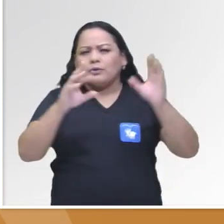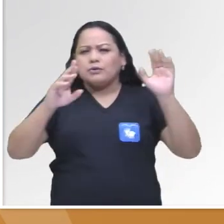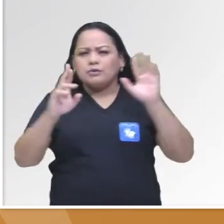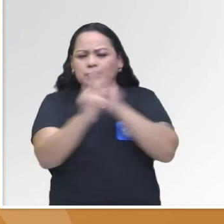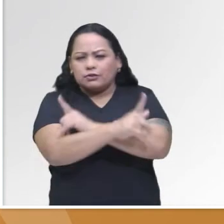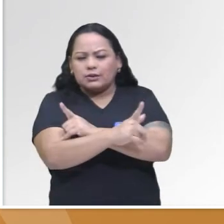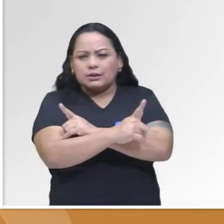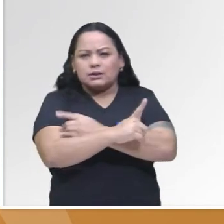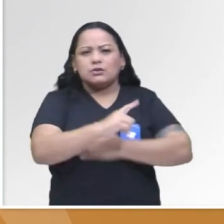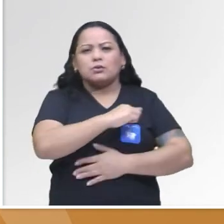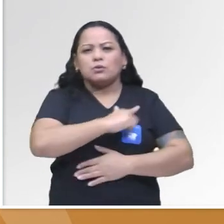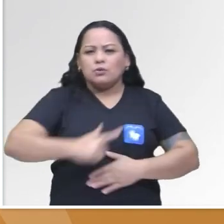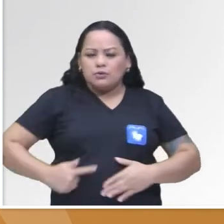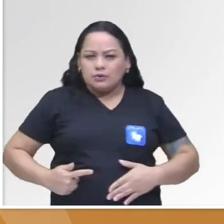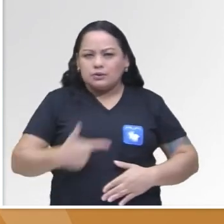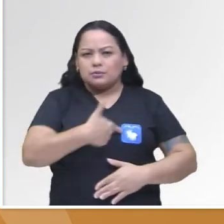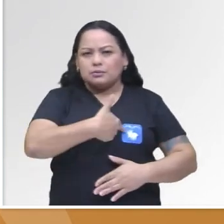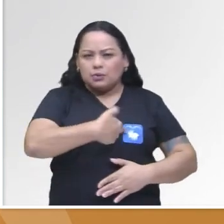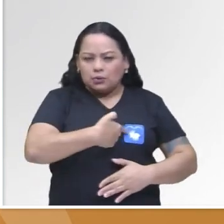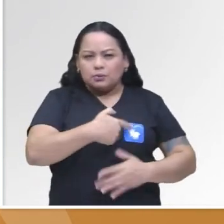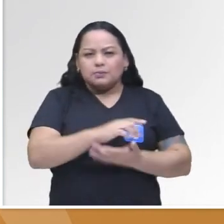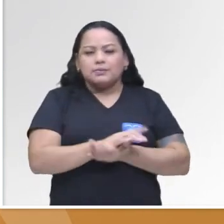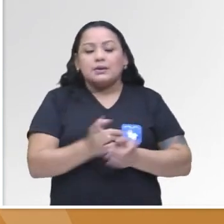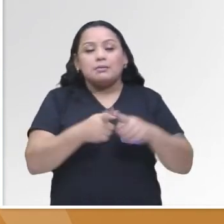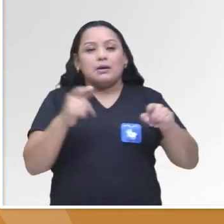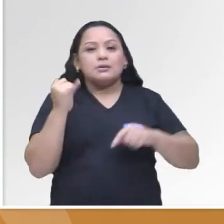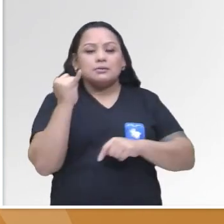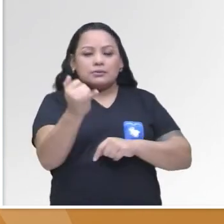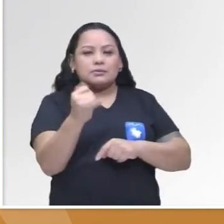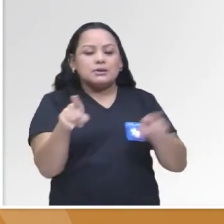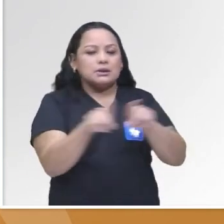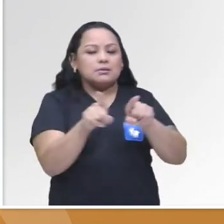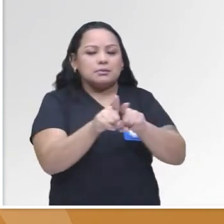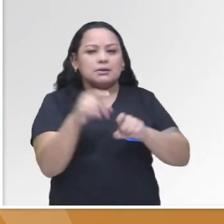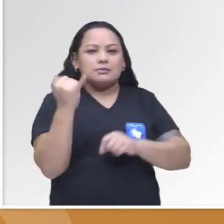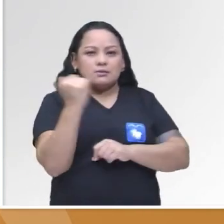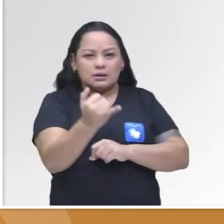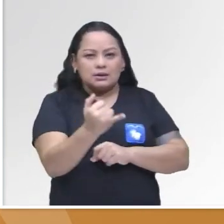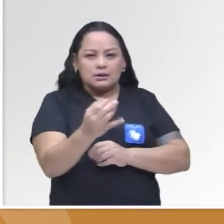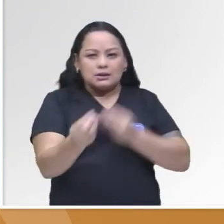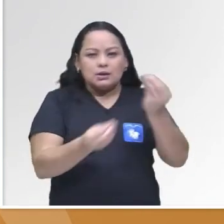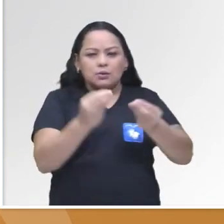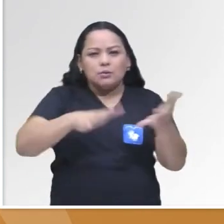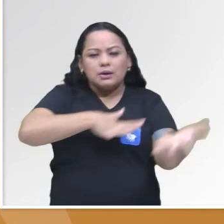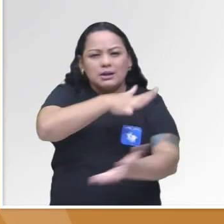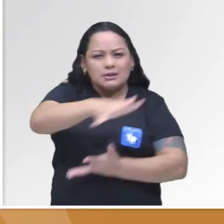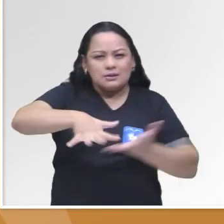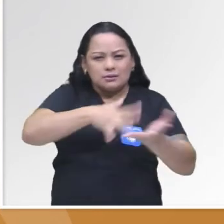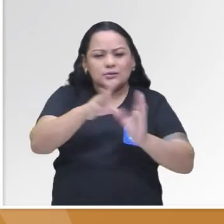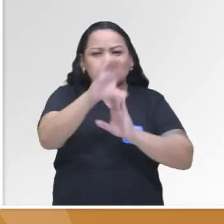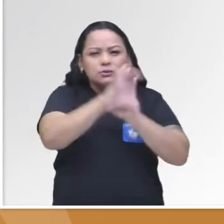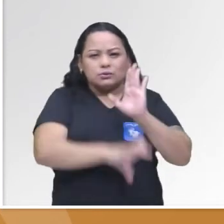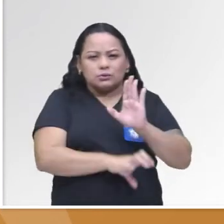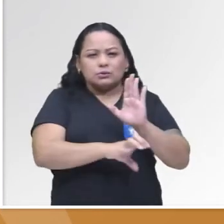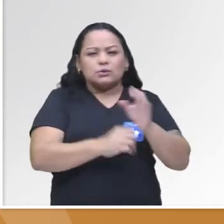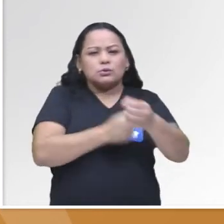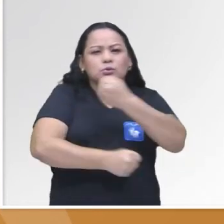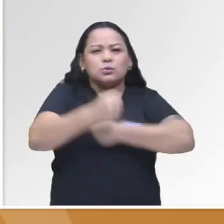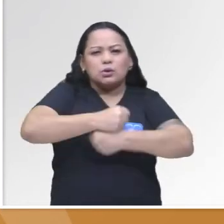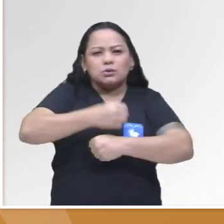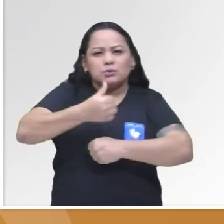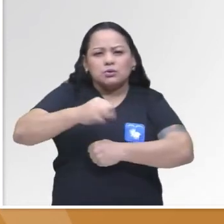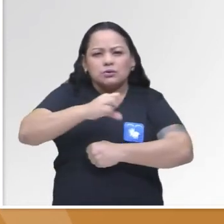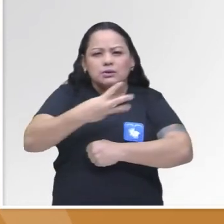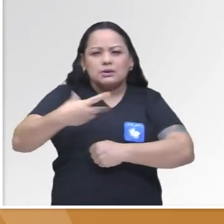do Getúlio Vargas. Mas, como eu disse para vocês também, essa Revolução Constitucionalista de